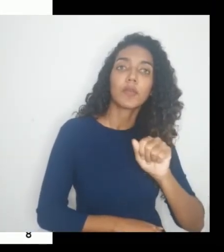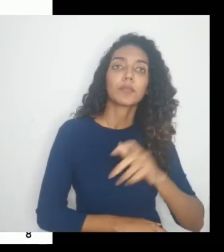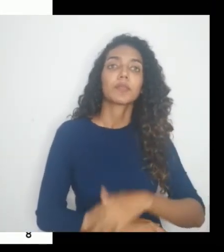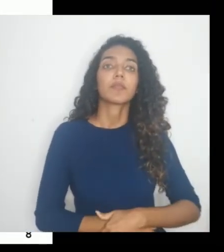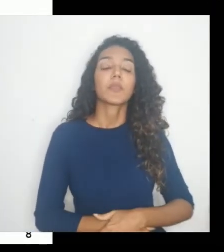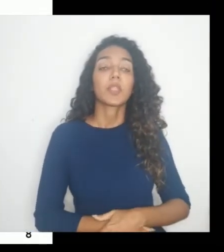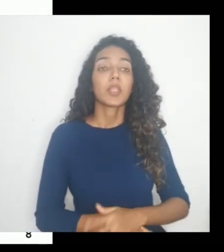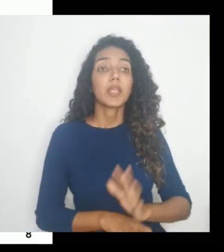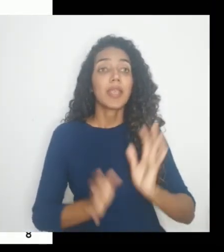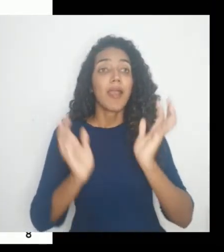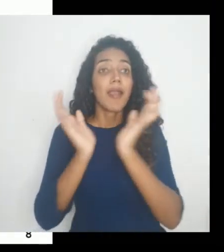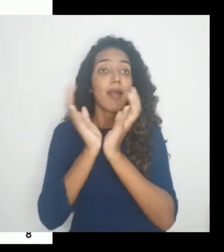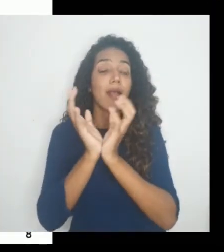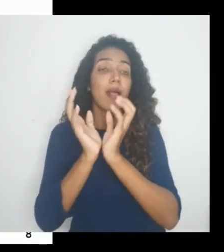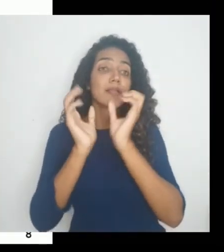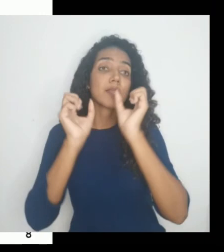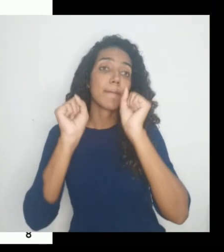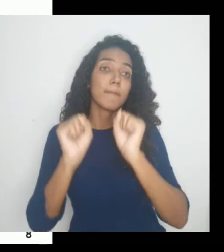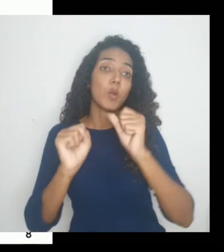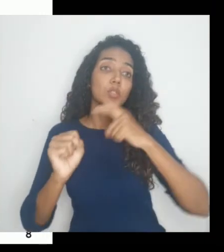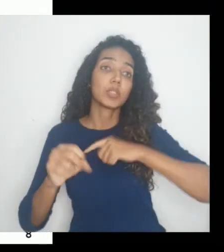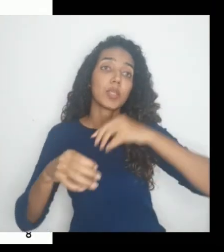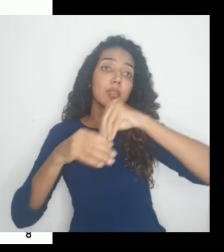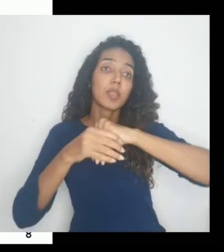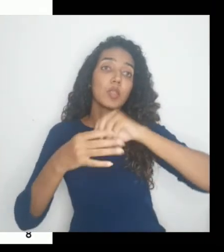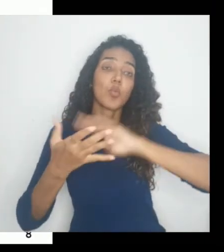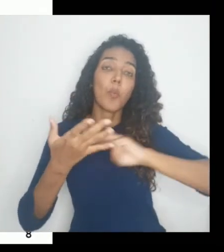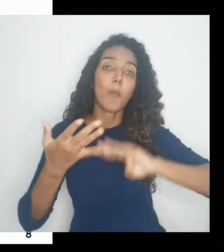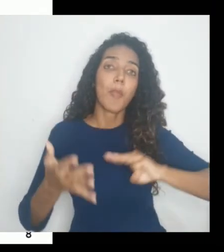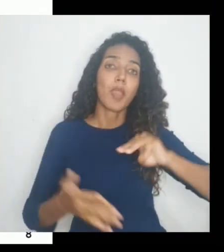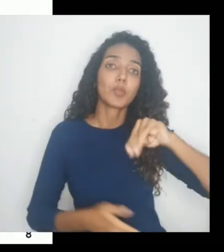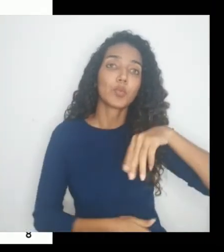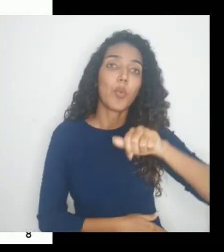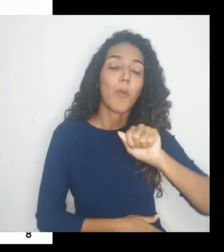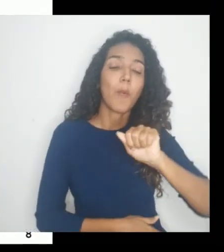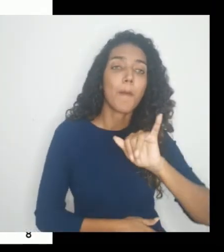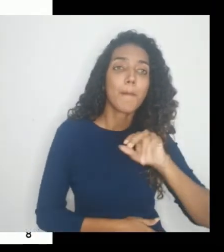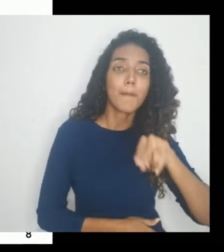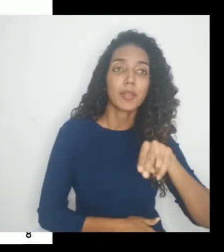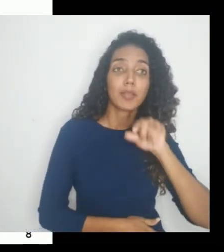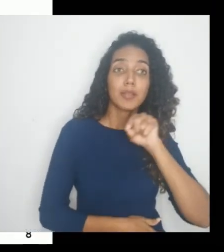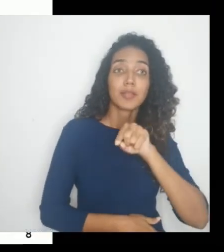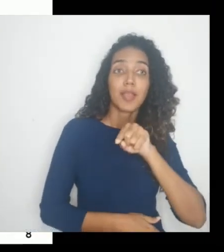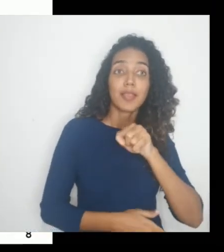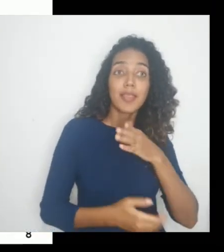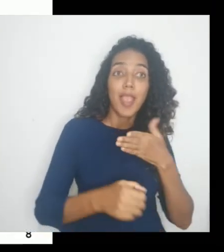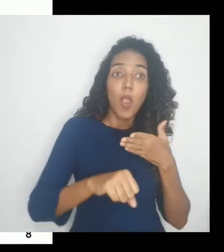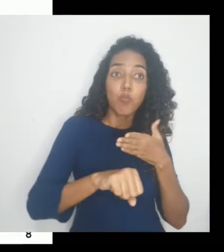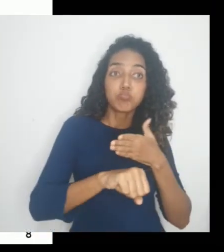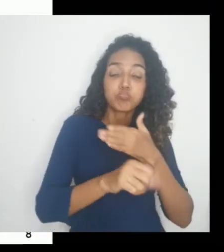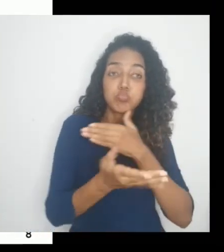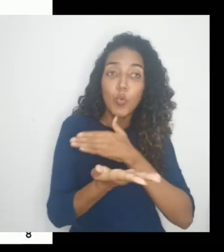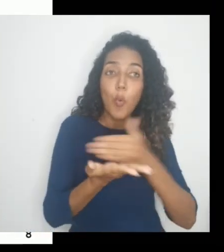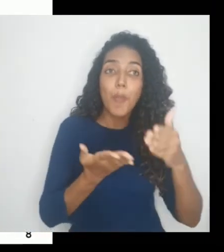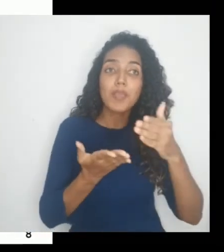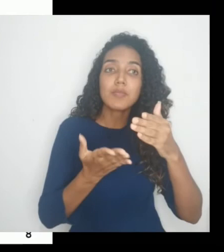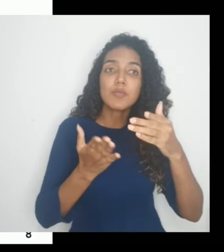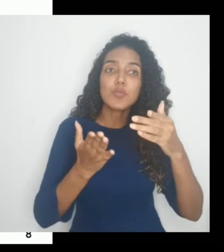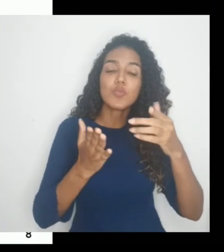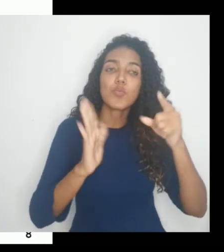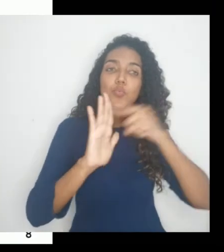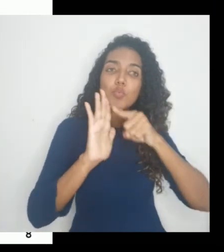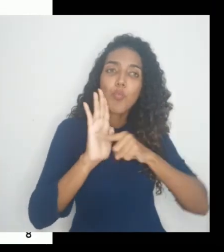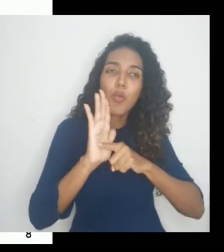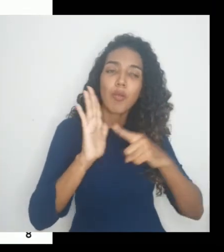estar presente em toda e qualquer classe. Esse método main é a nossa porta de entrada para a execução do nosso programa. Como boas práticas, e sigam isso